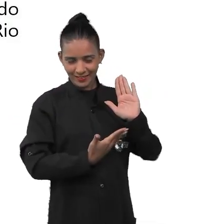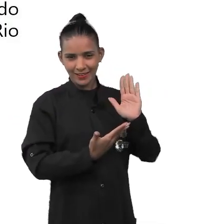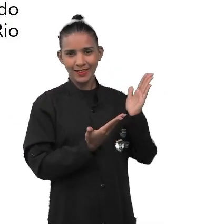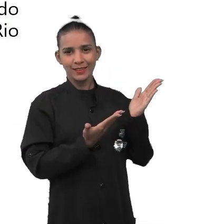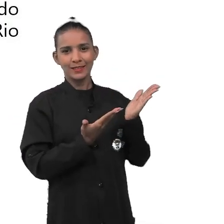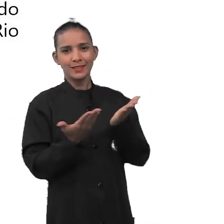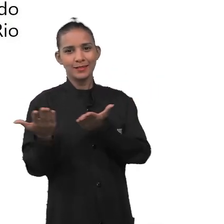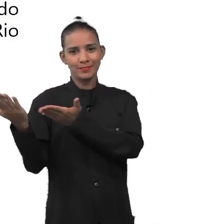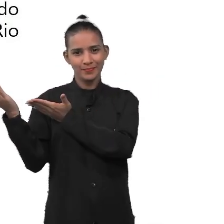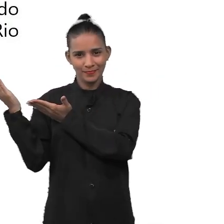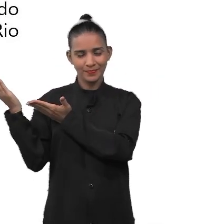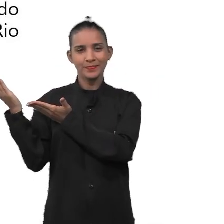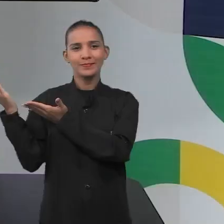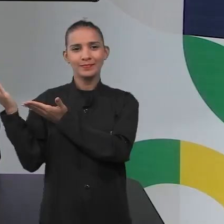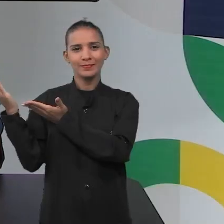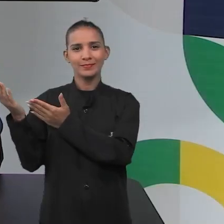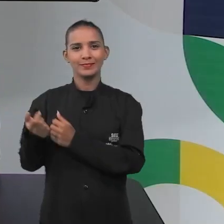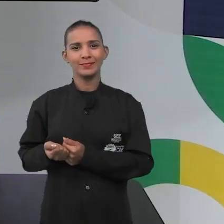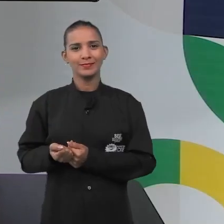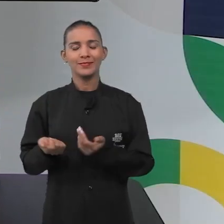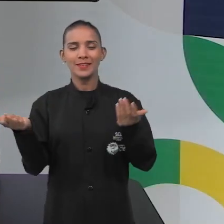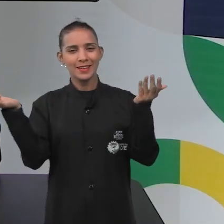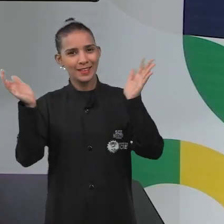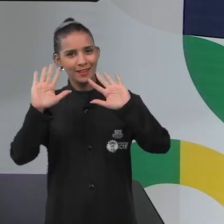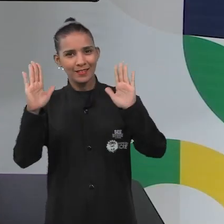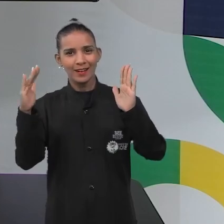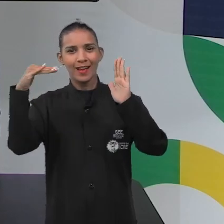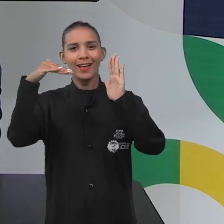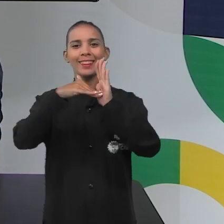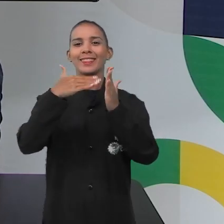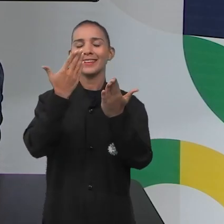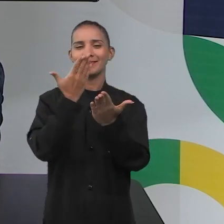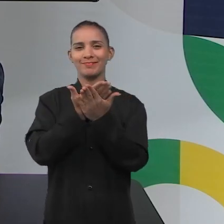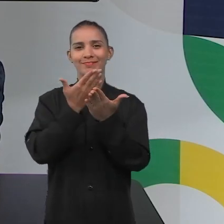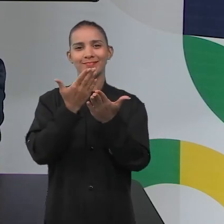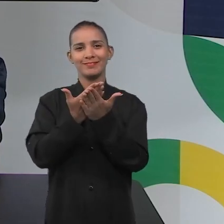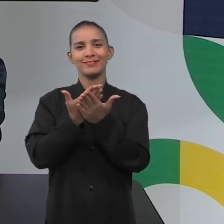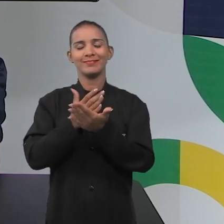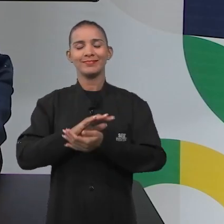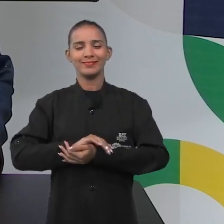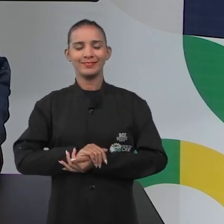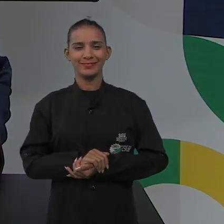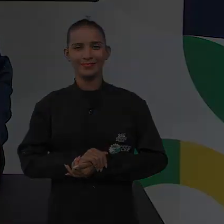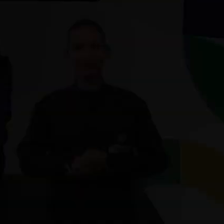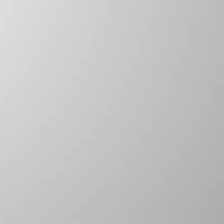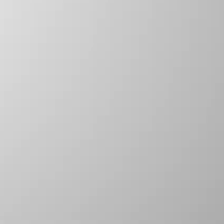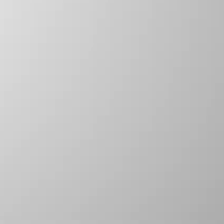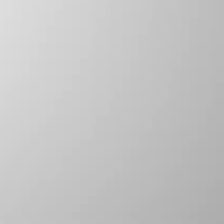e aguardo vocês na próxima aula. Até mais!